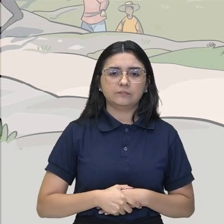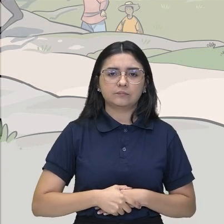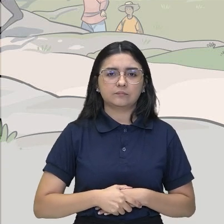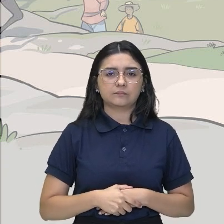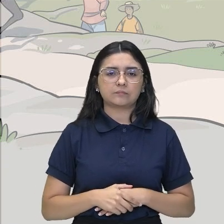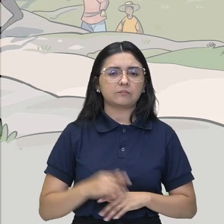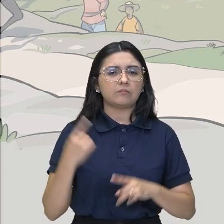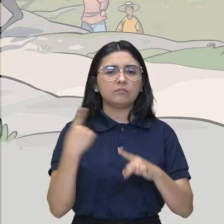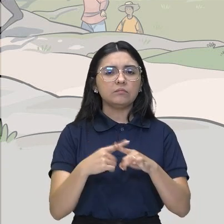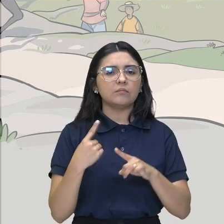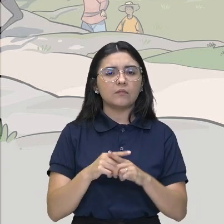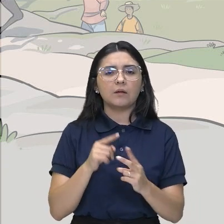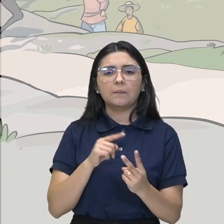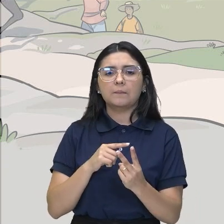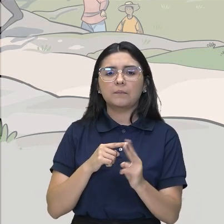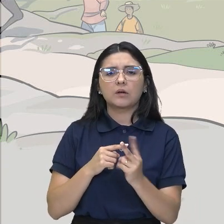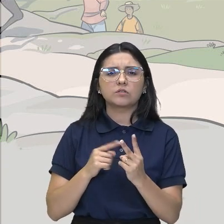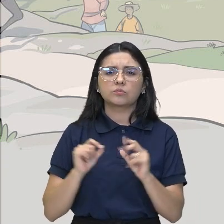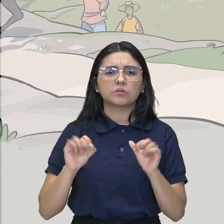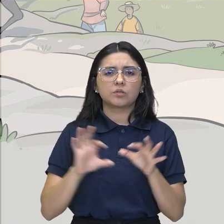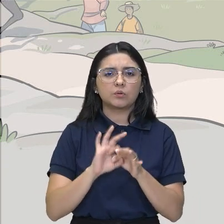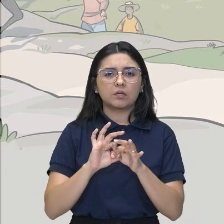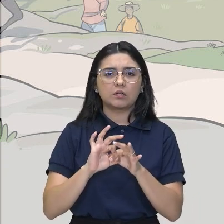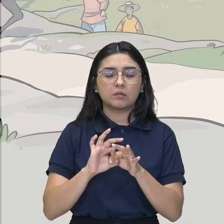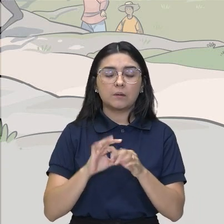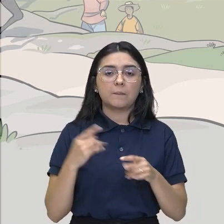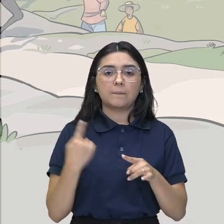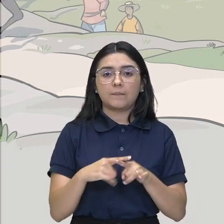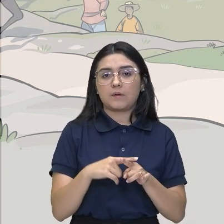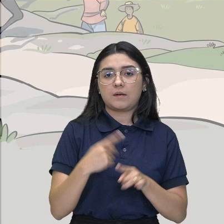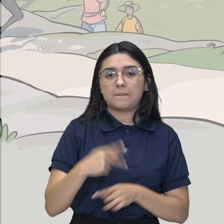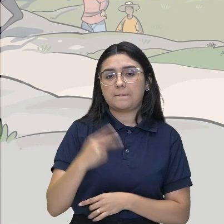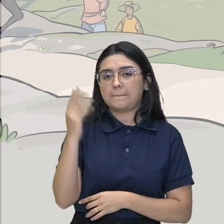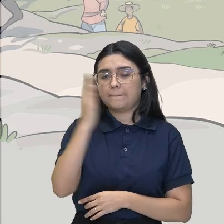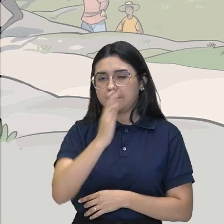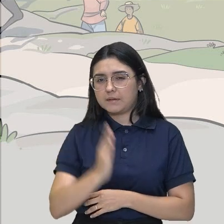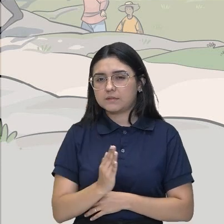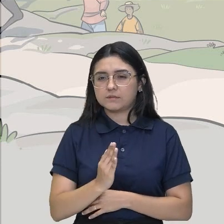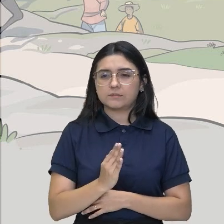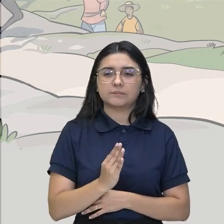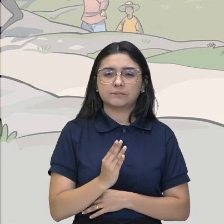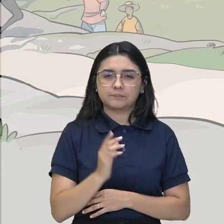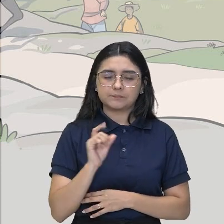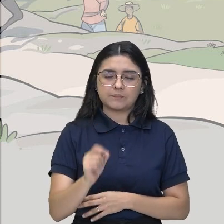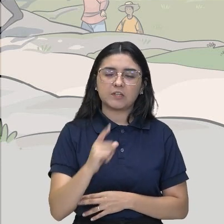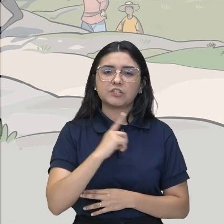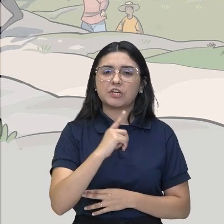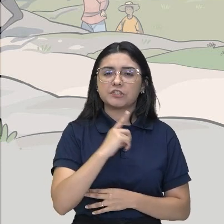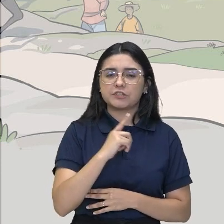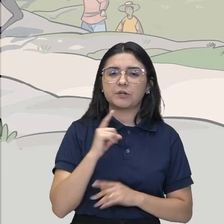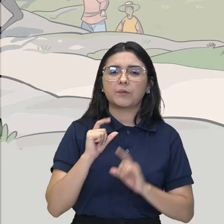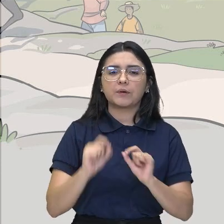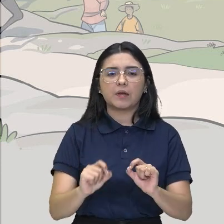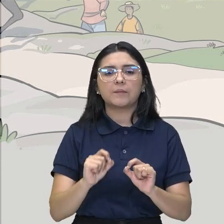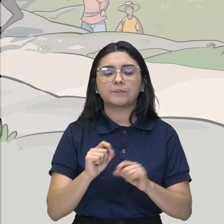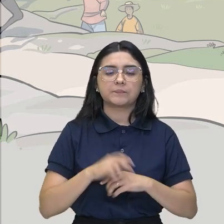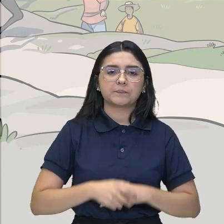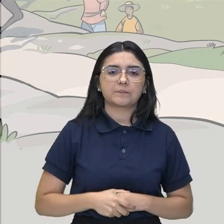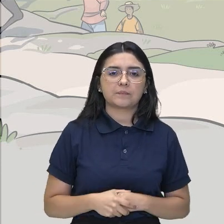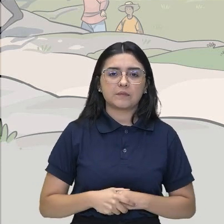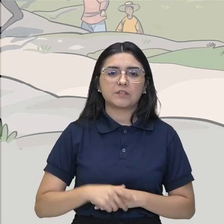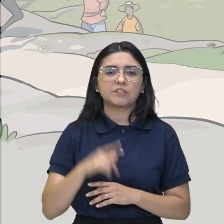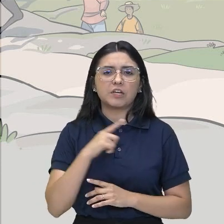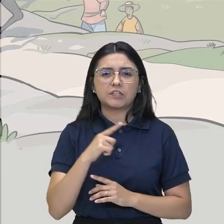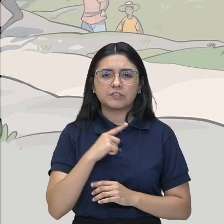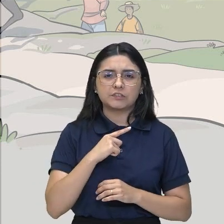que essas duas leis estão ligadas? Porque o Brasil, desde o começo do século, já tinha recebido ali uma grande pressão